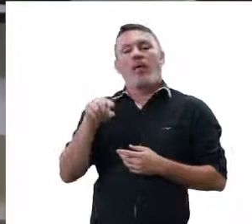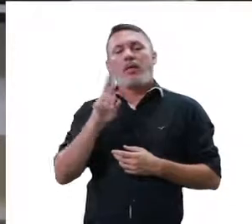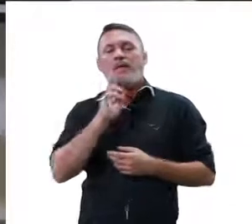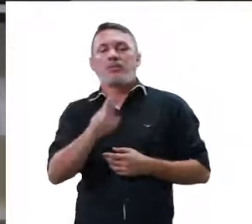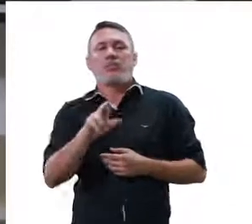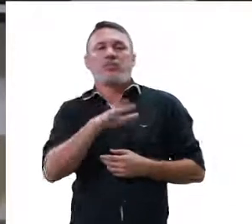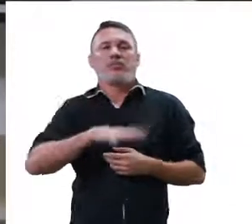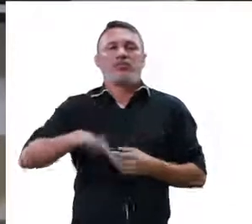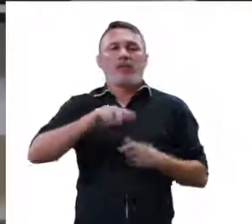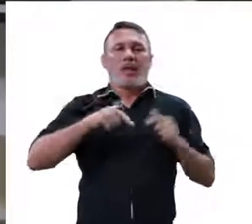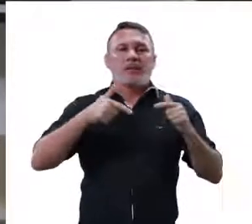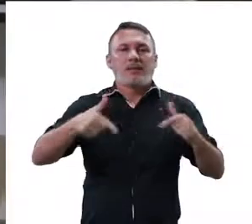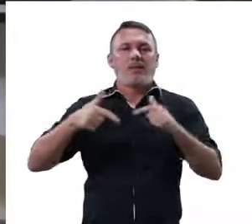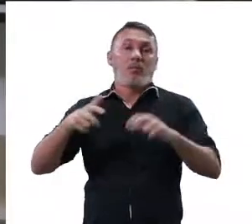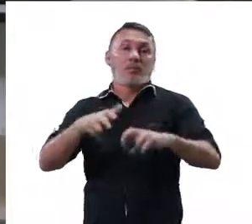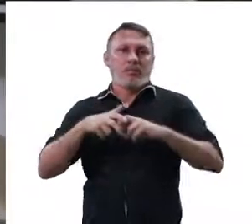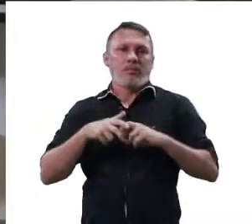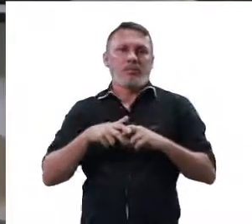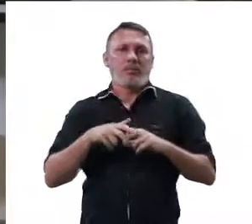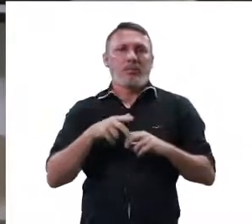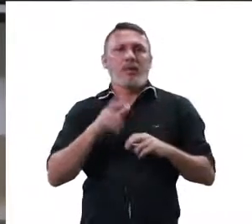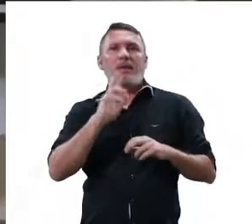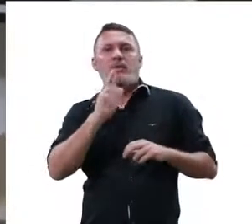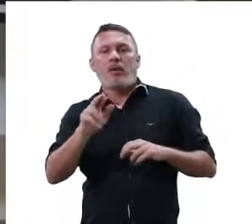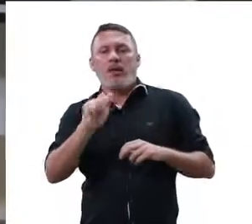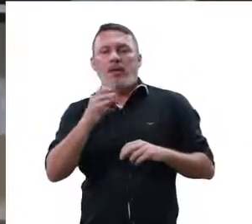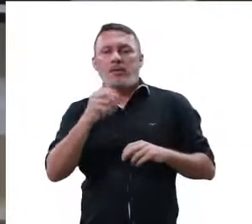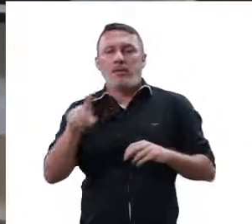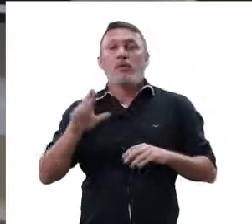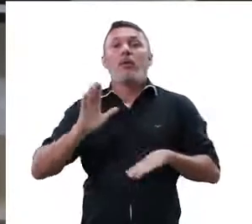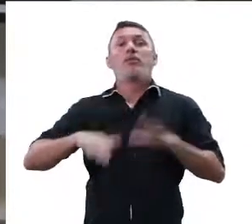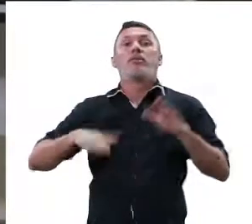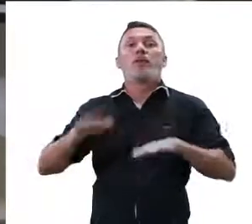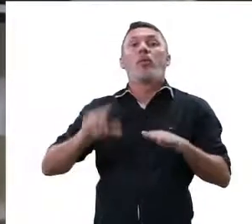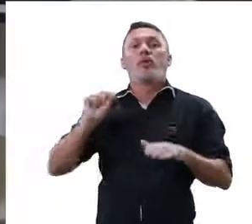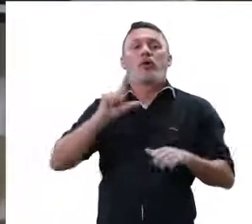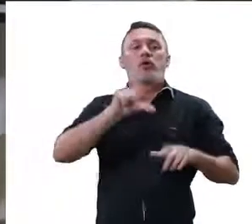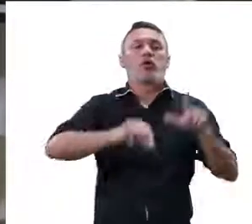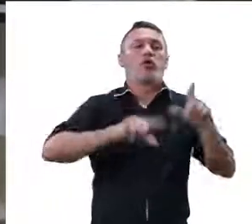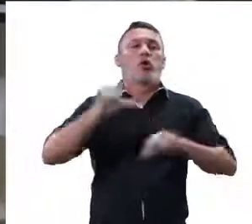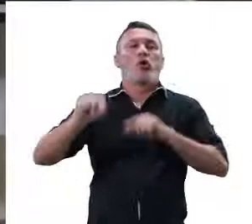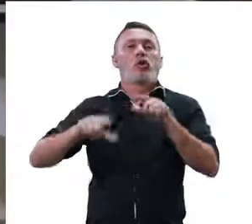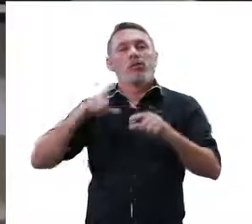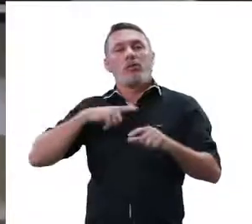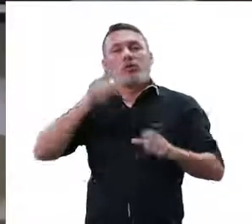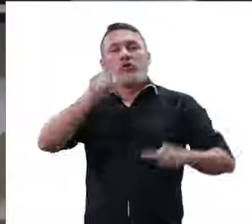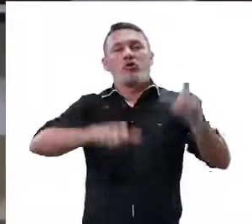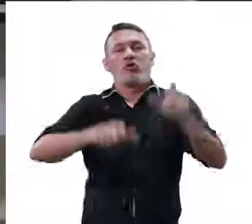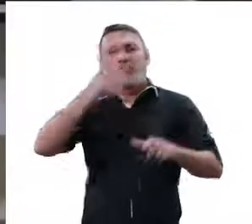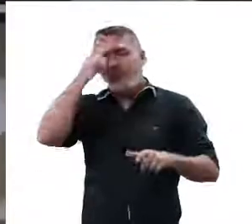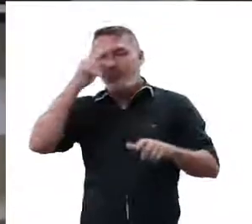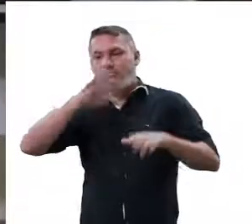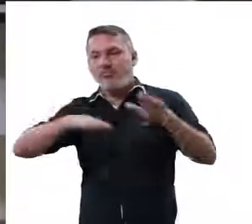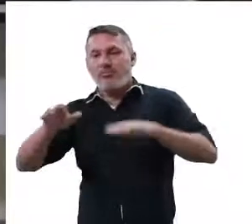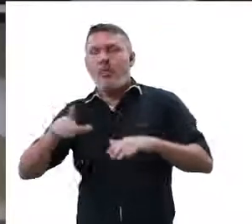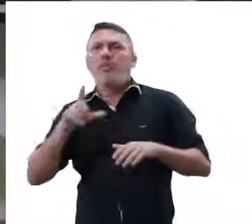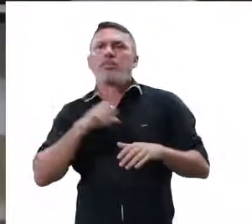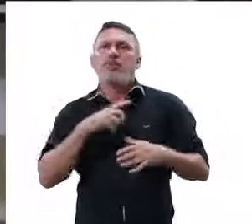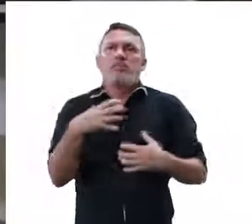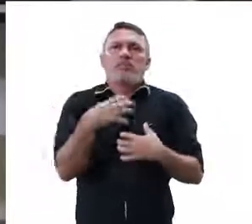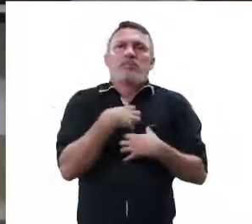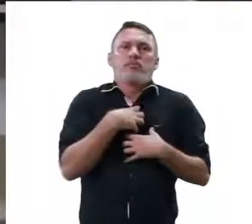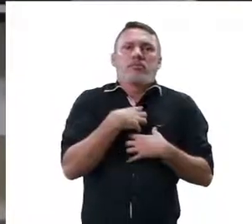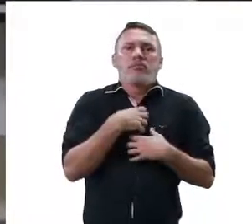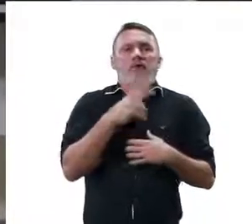os resultados dessa ação. Então, os resultados dessa ação dependem das escolhas que são feitas por esses indivíduos a